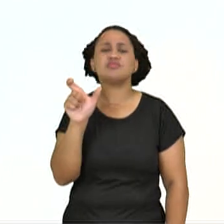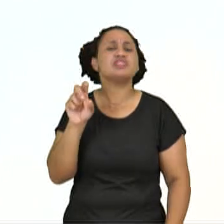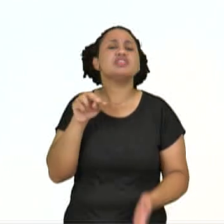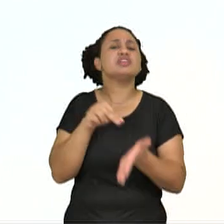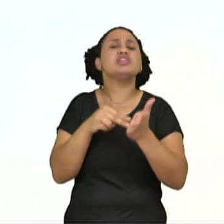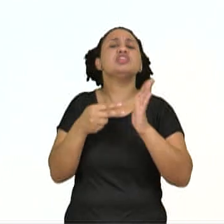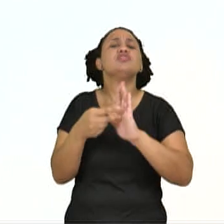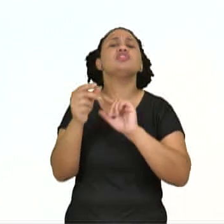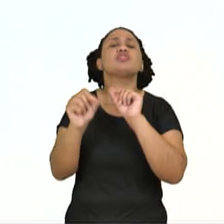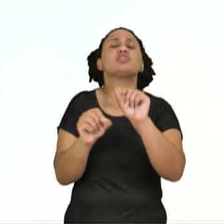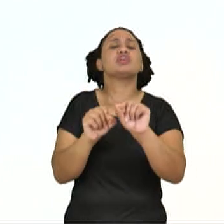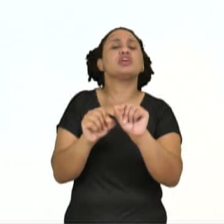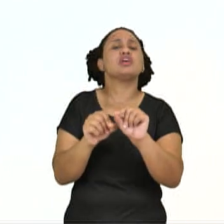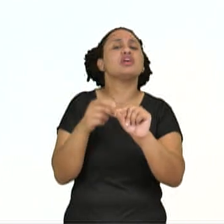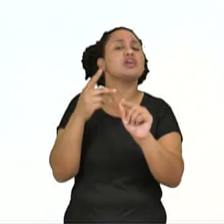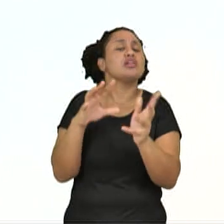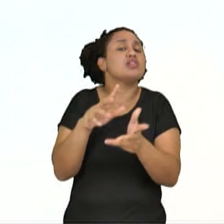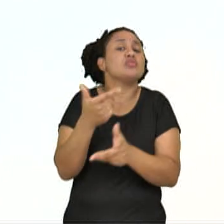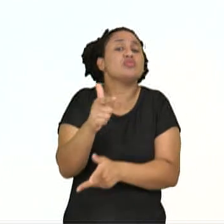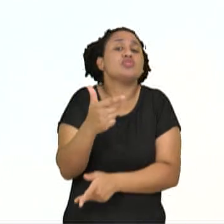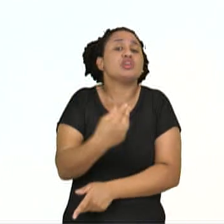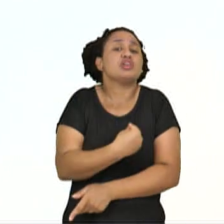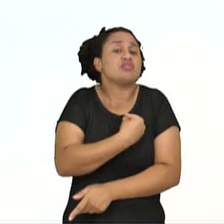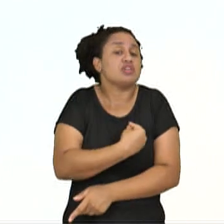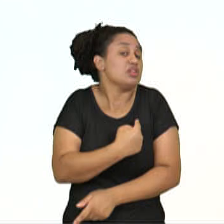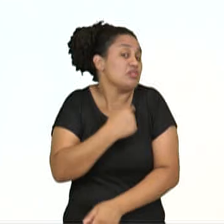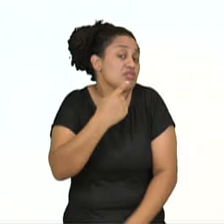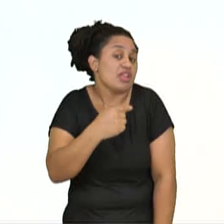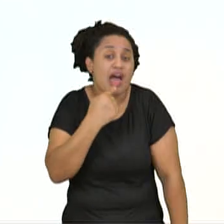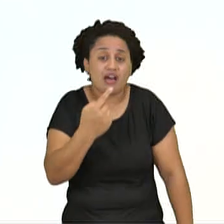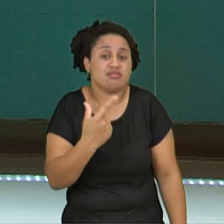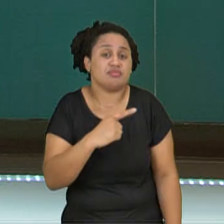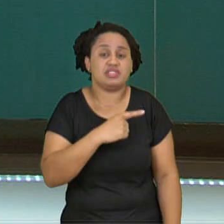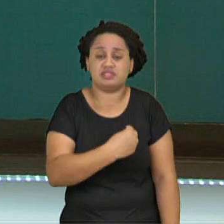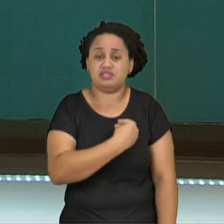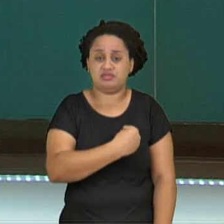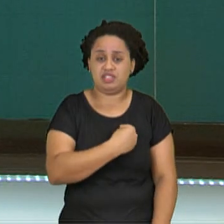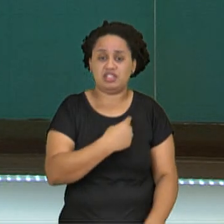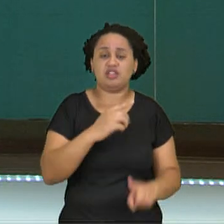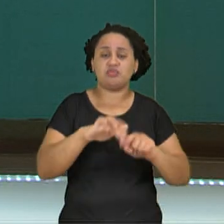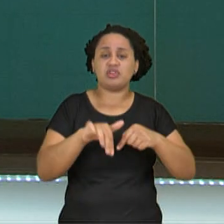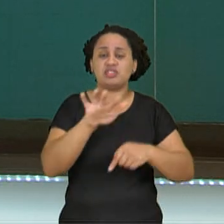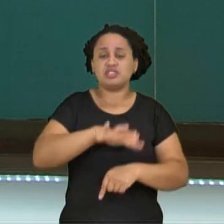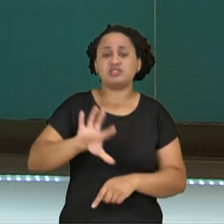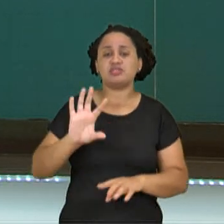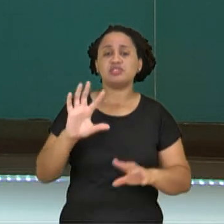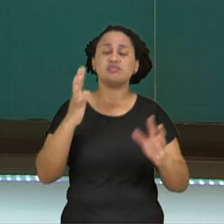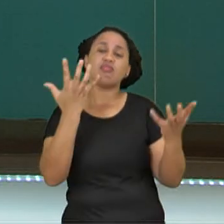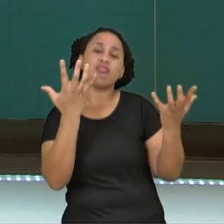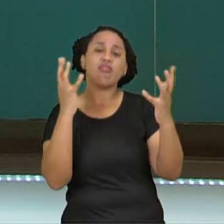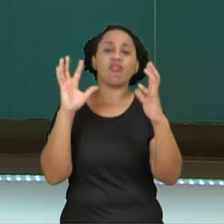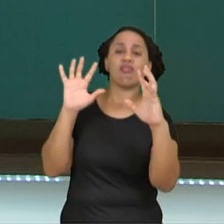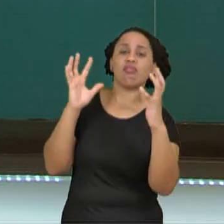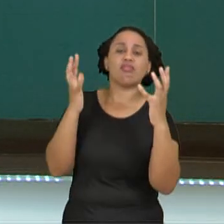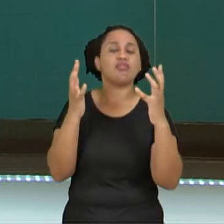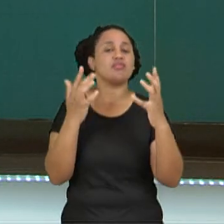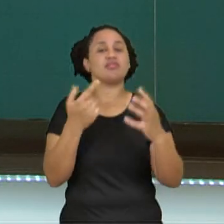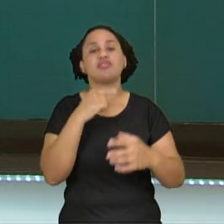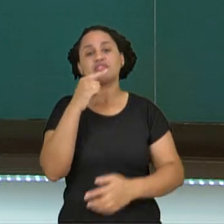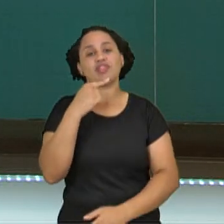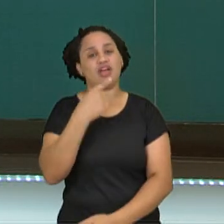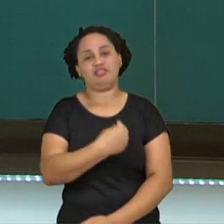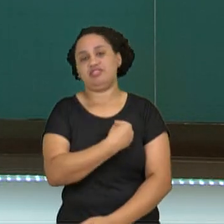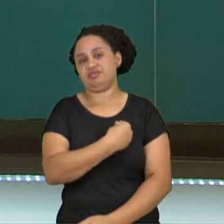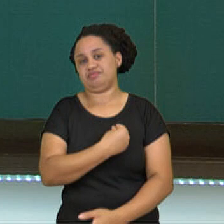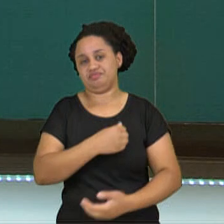não tinha condições para a vida se estabelecer ali. As condições climáticas não favoreciam a vida. Constituído por